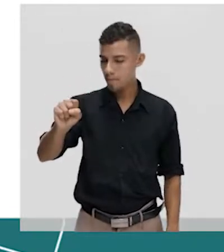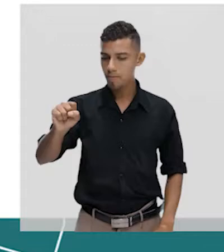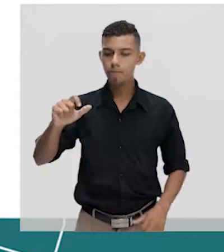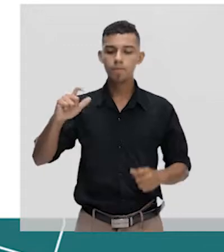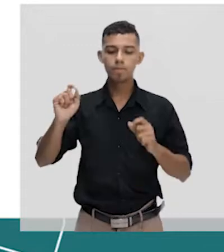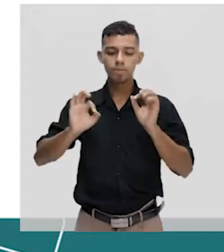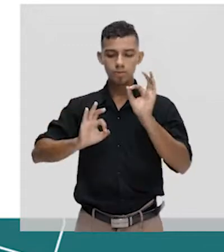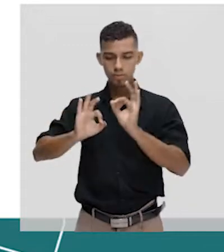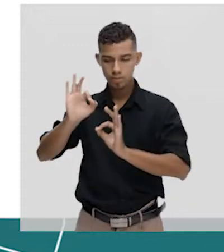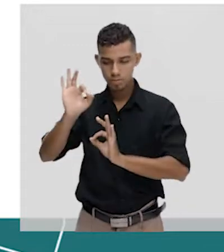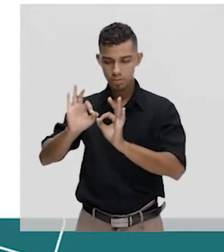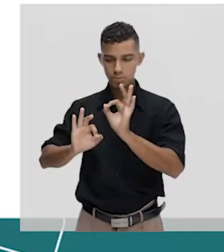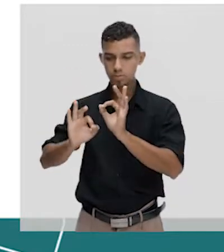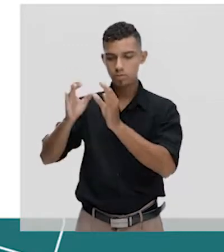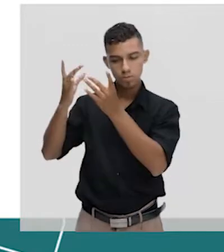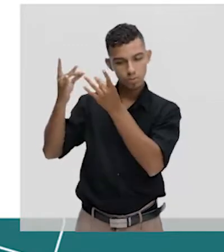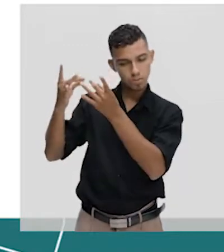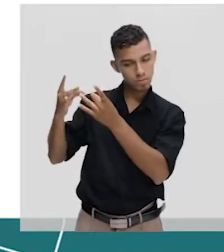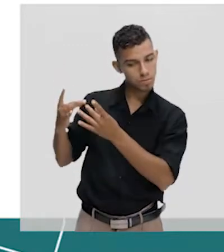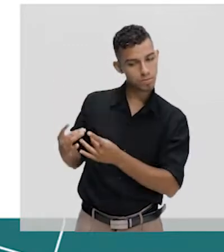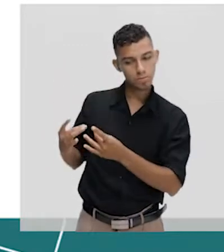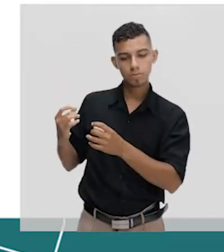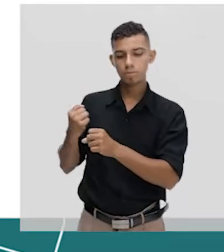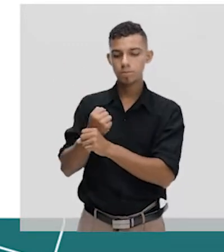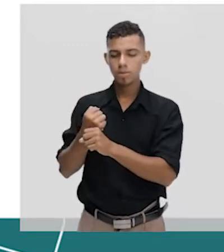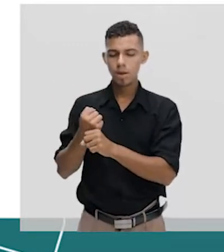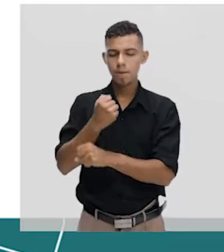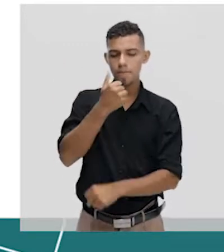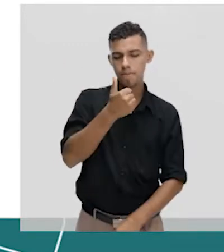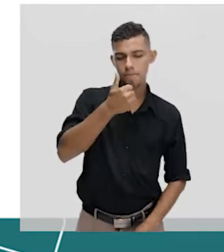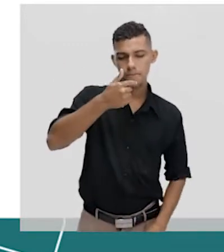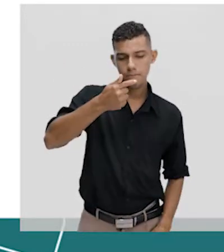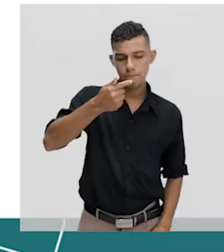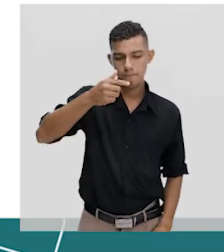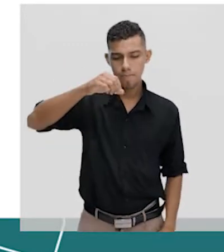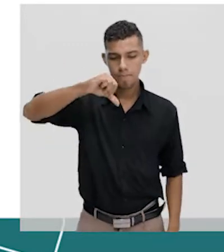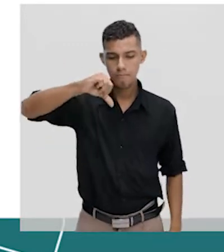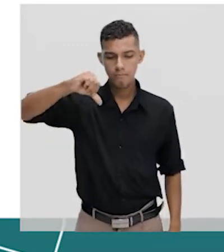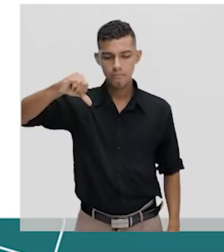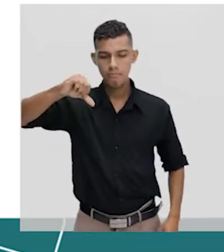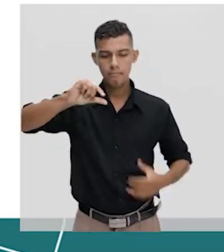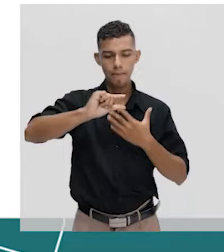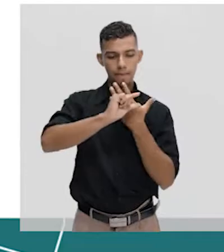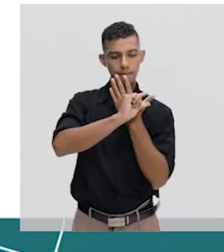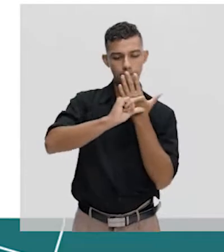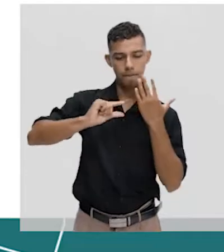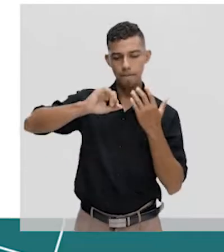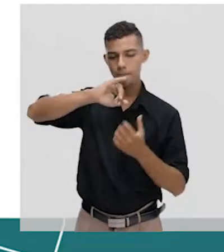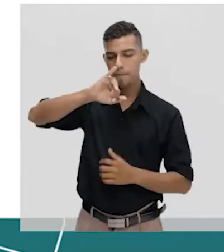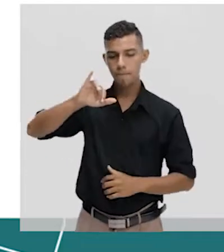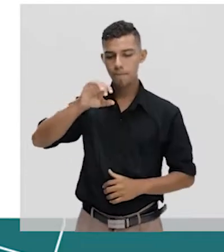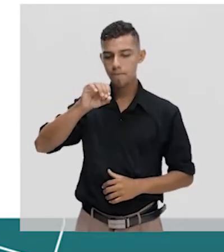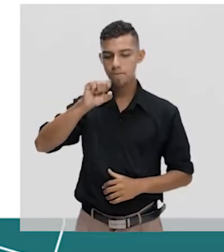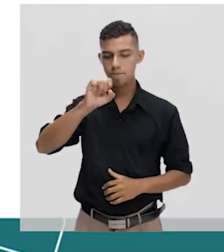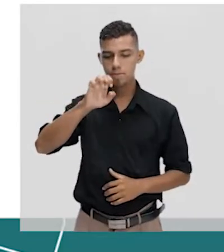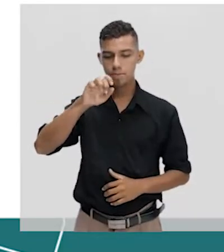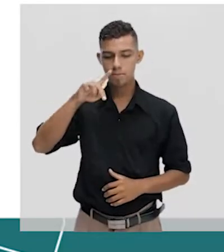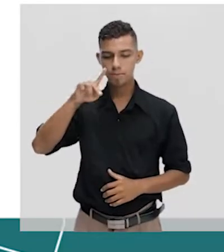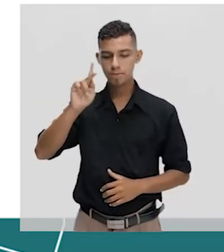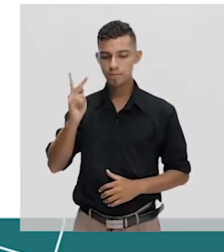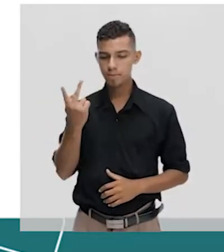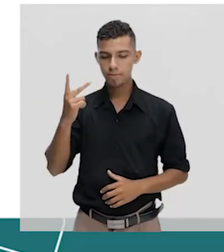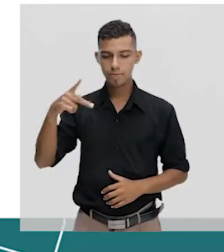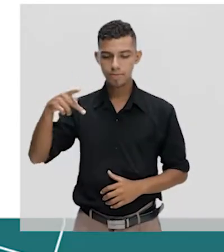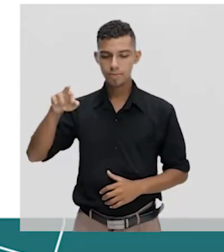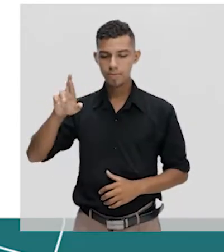entender. Em 1799, Proust, por meio da análise de substâncias puras, determinou